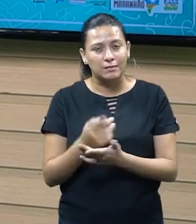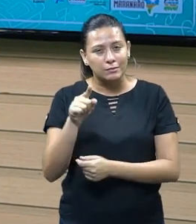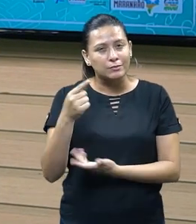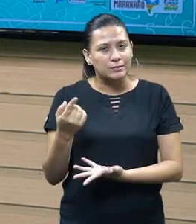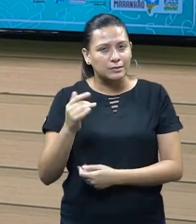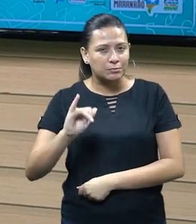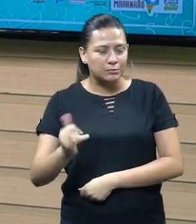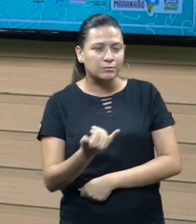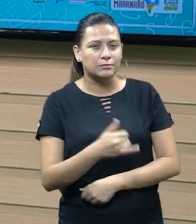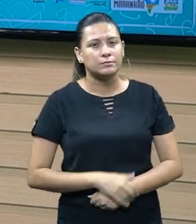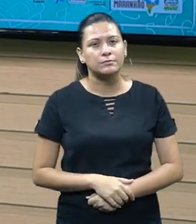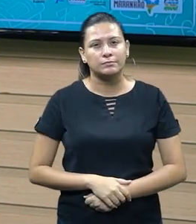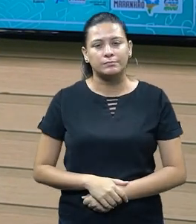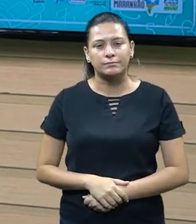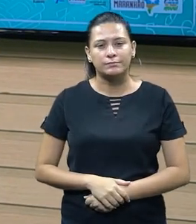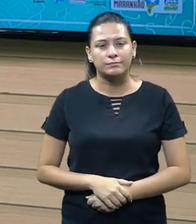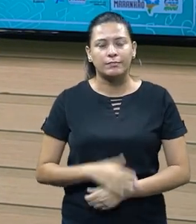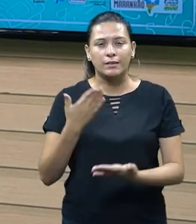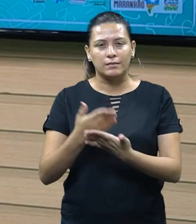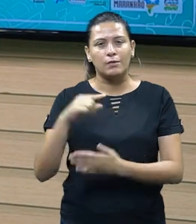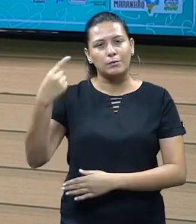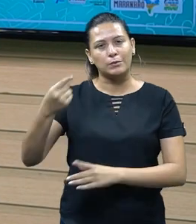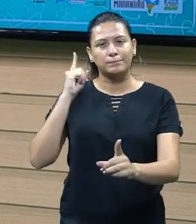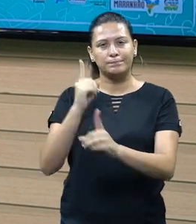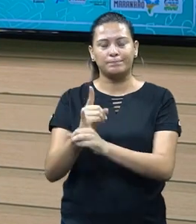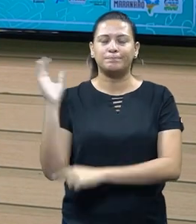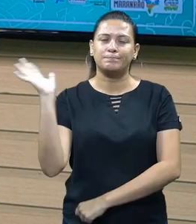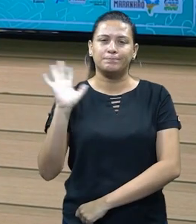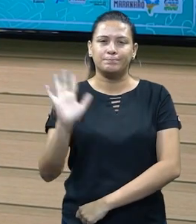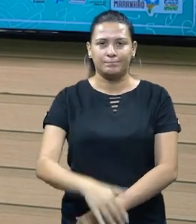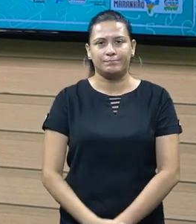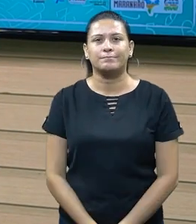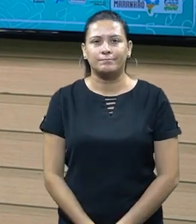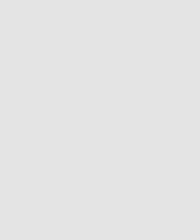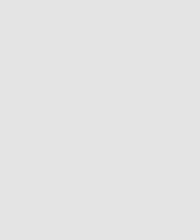tenha sido de bom proveito e nós nos vemos no próximo vídeo tchau